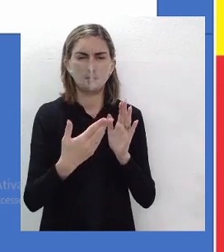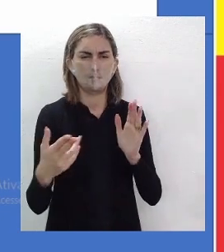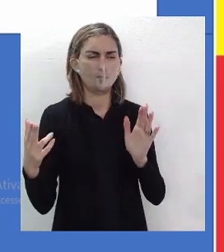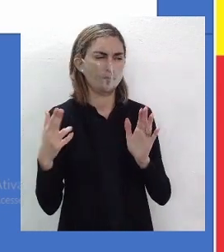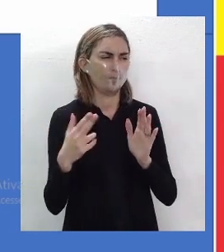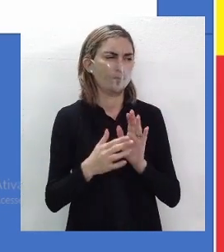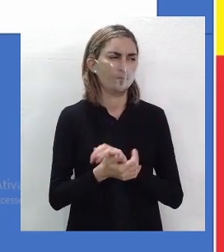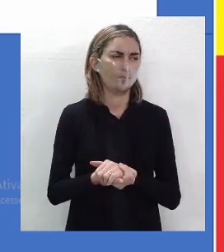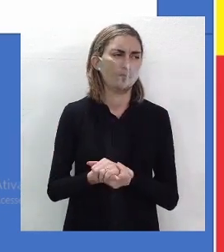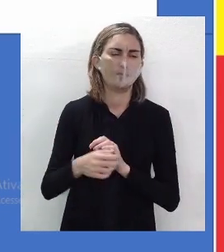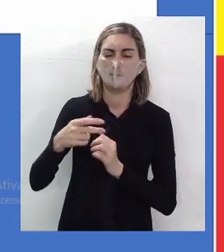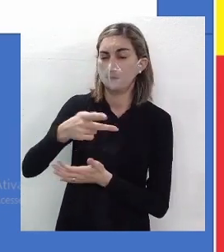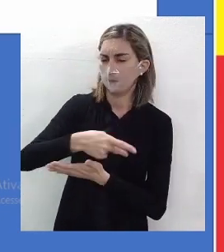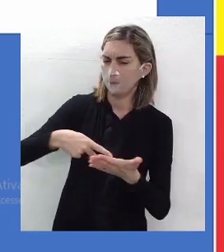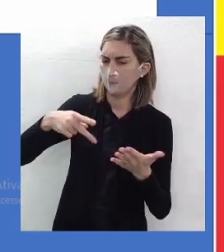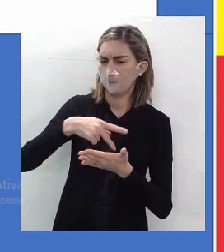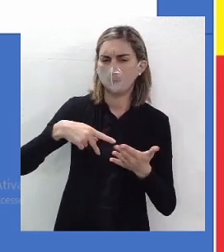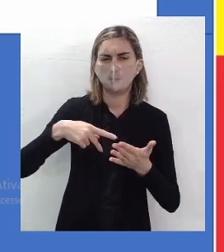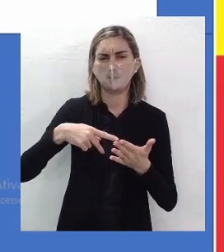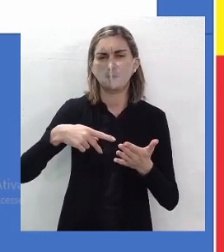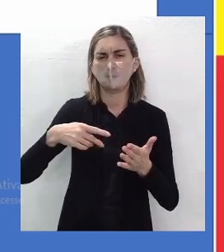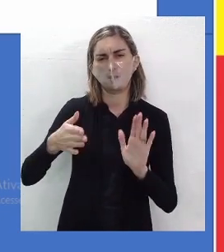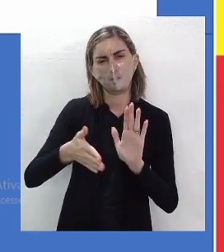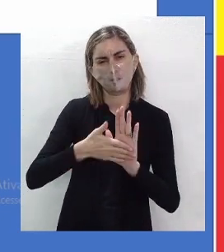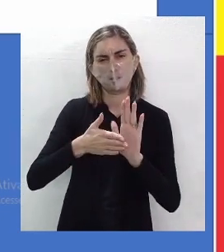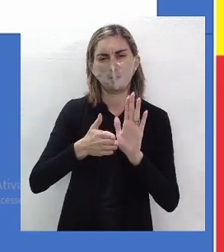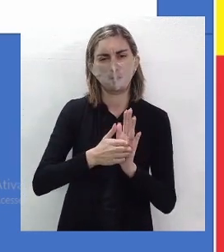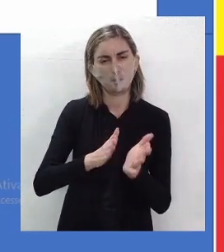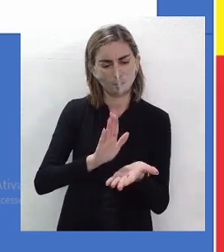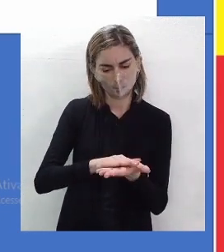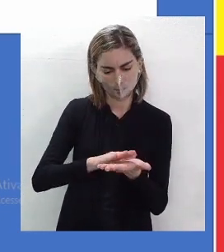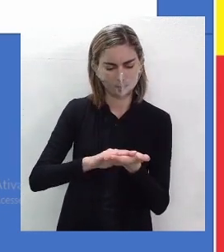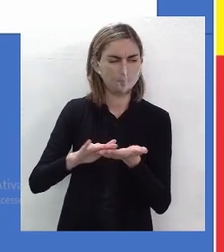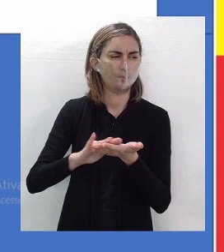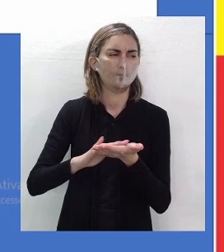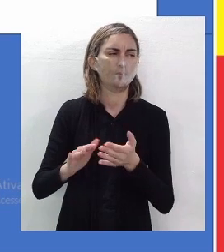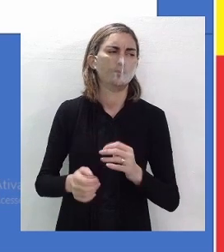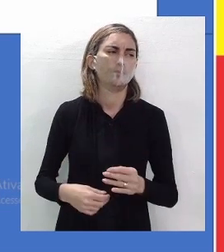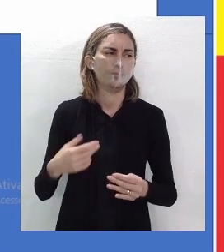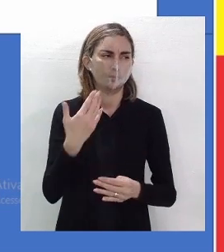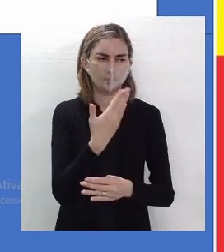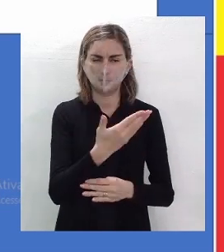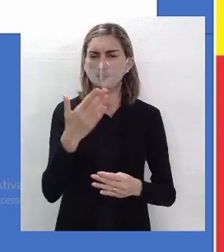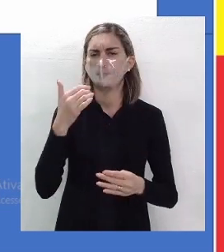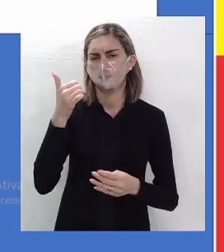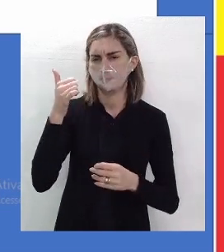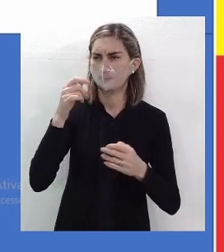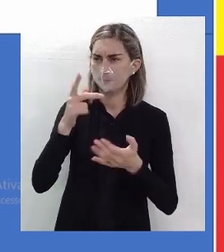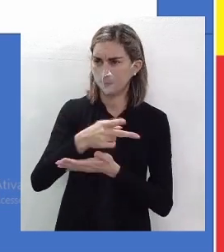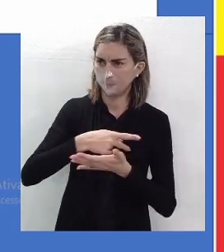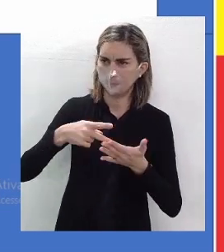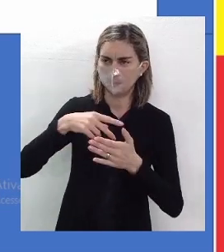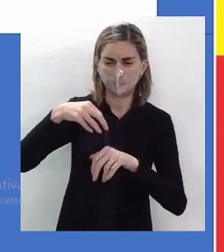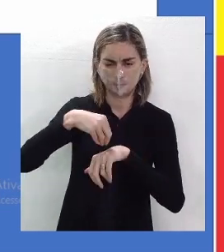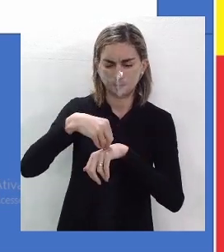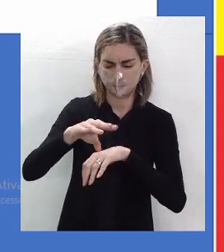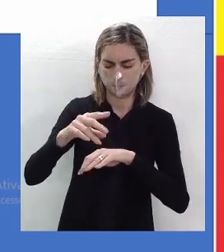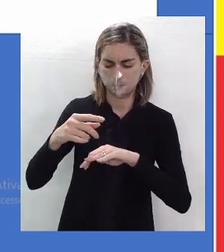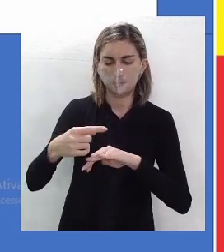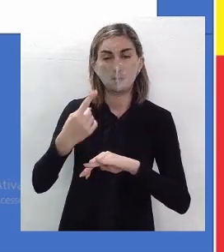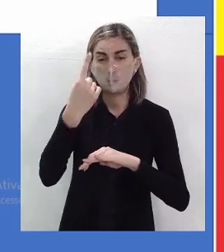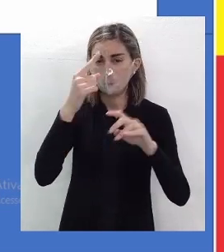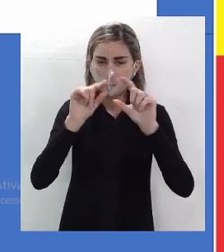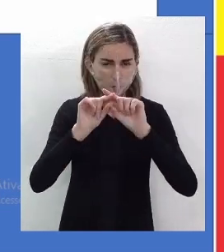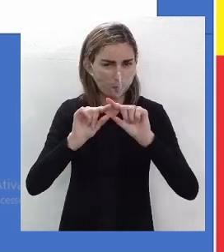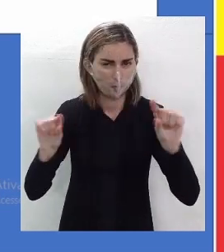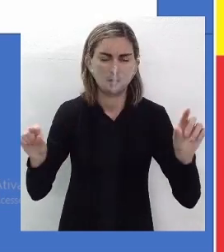chama Poesia na Palma da Mão. E aí, o primeiro poema que eu trouxe tem um